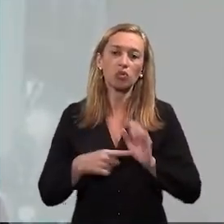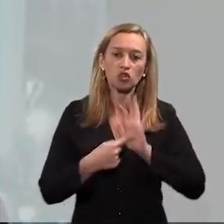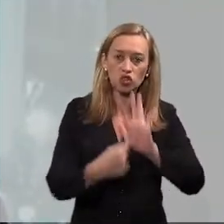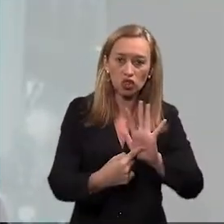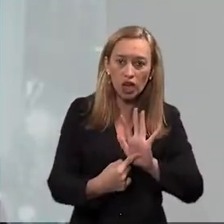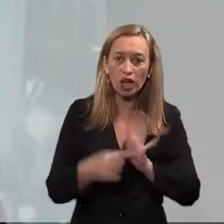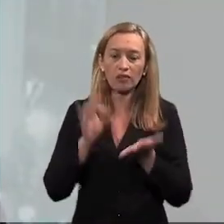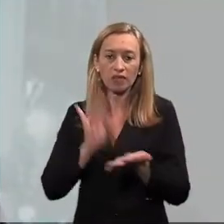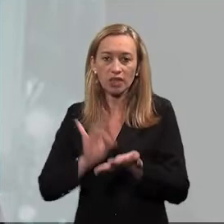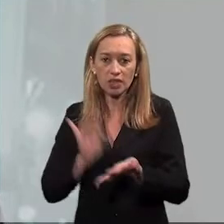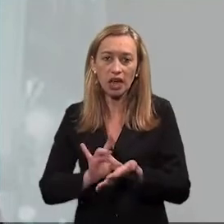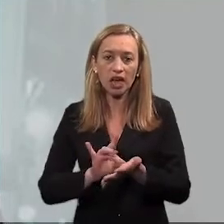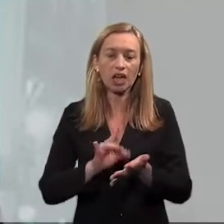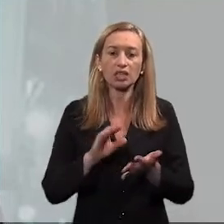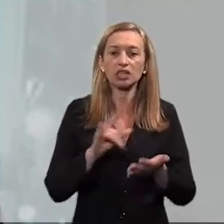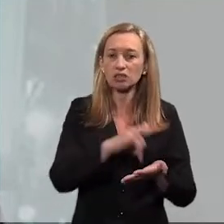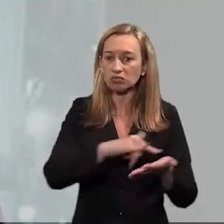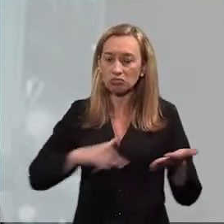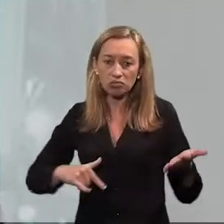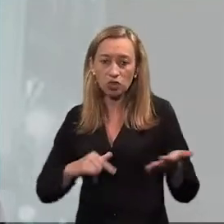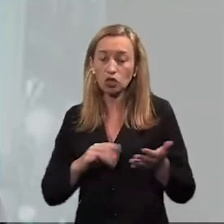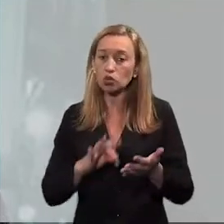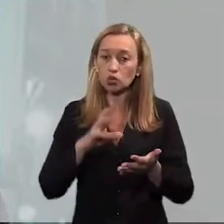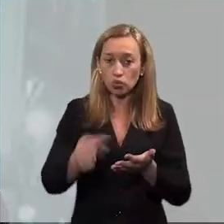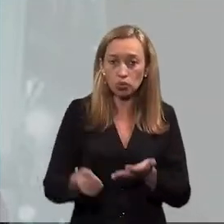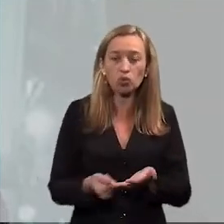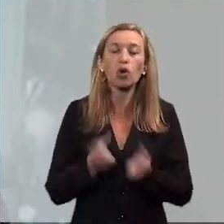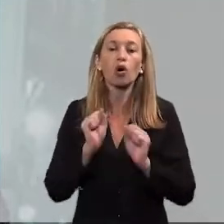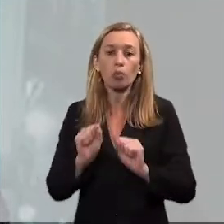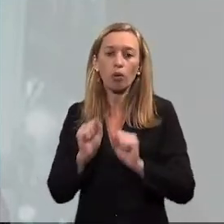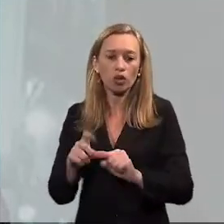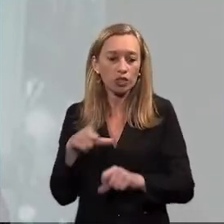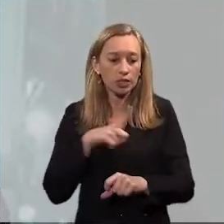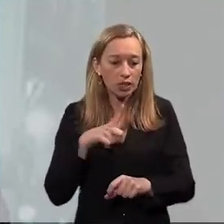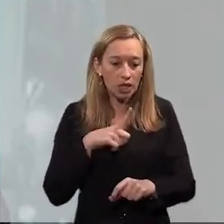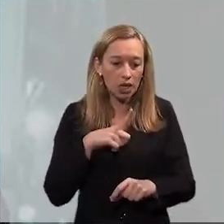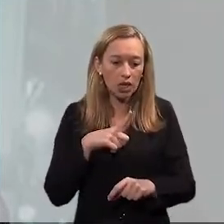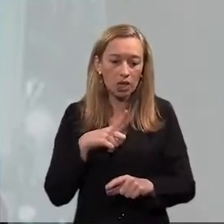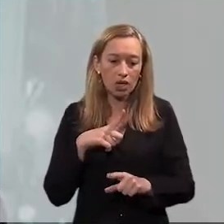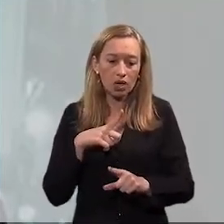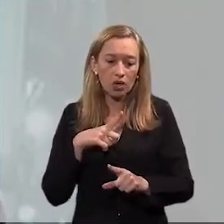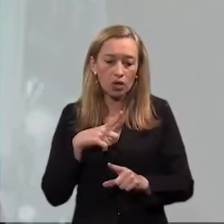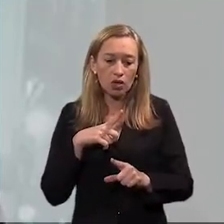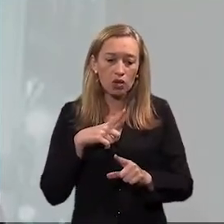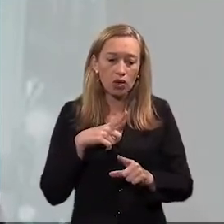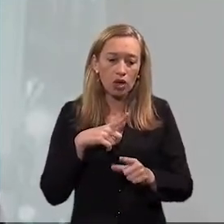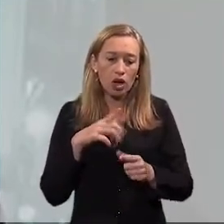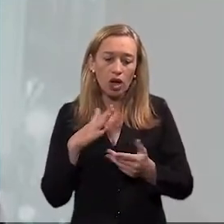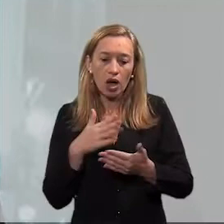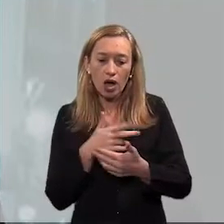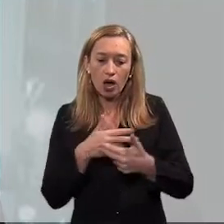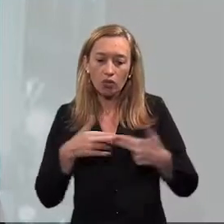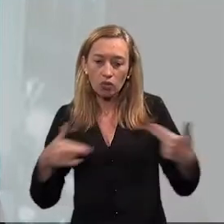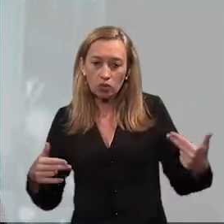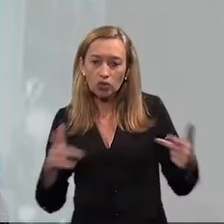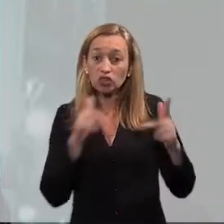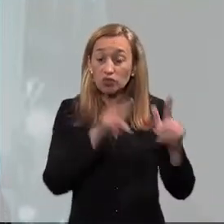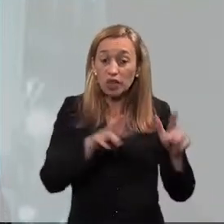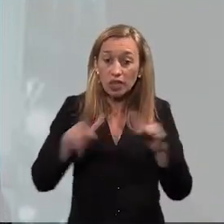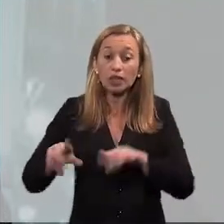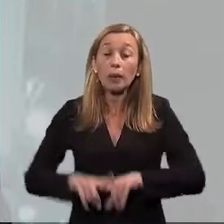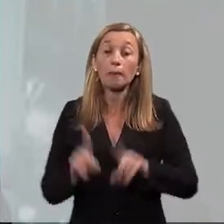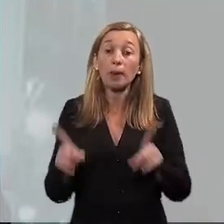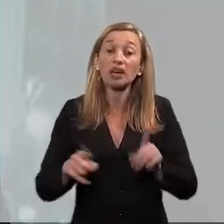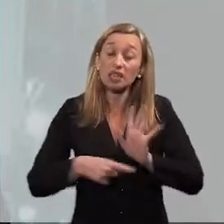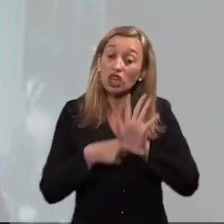com a transparência, fornecimento de dados. Pode haver um ponto ou outro, eventualmente, de divergência, mas